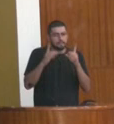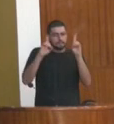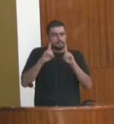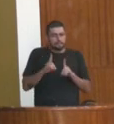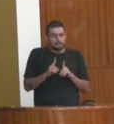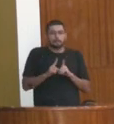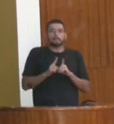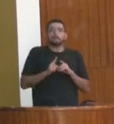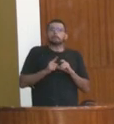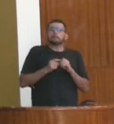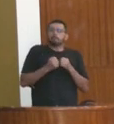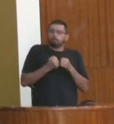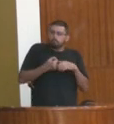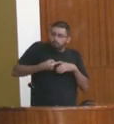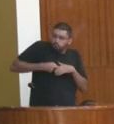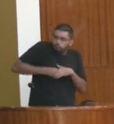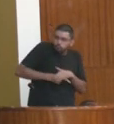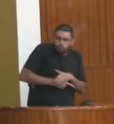graves,